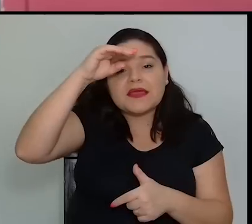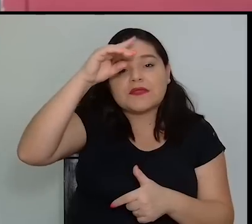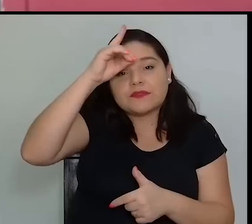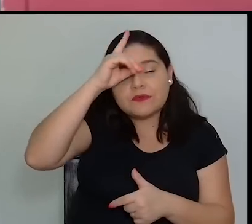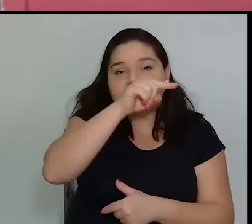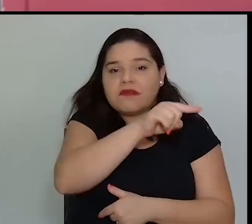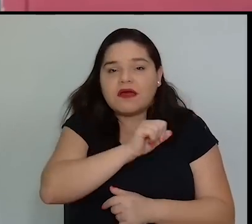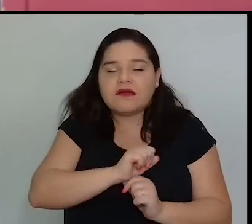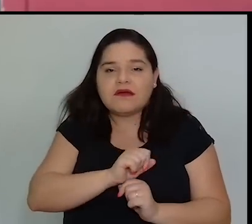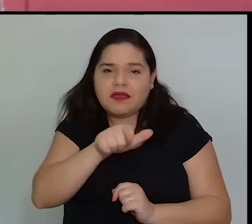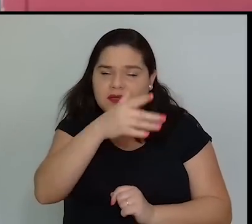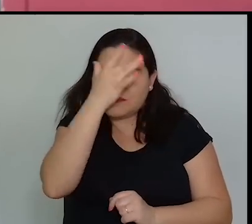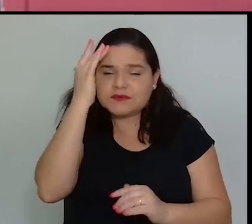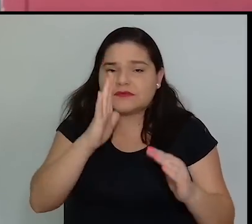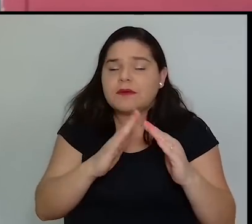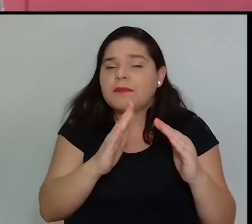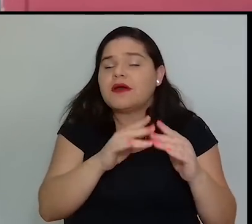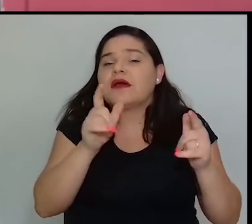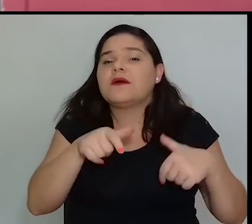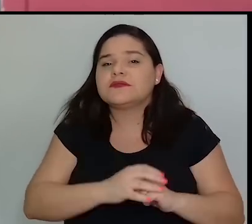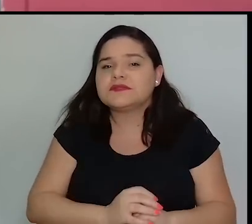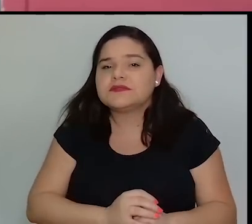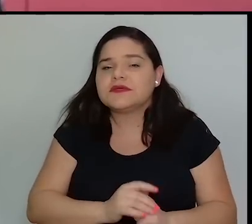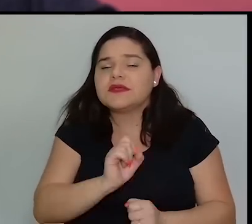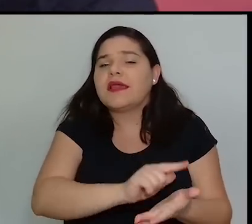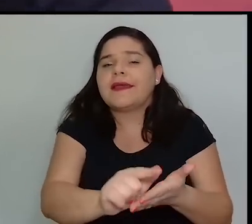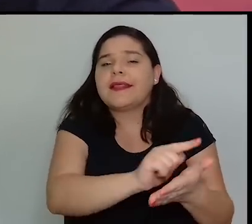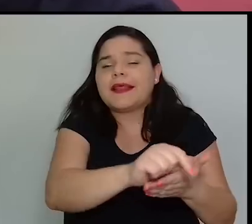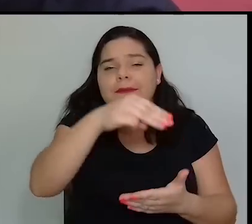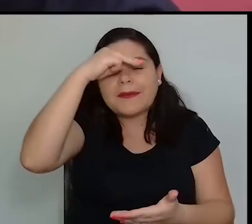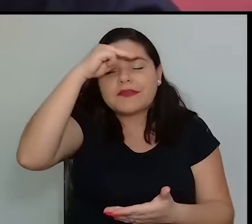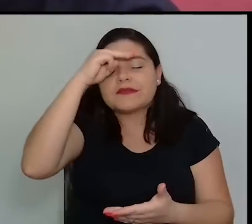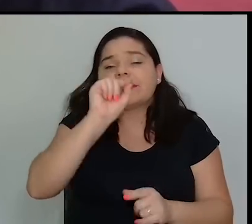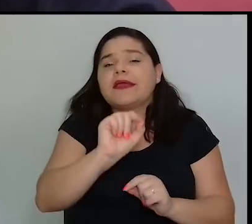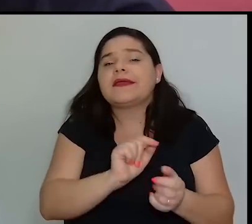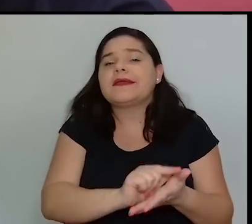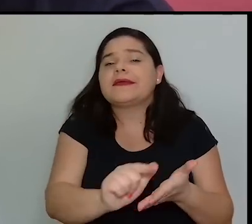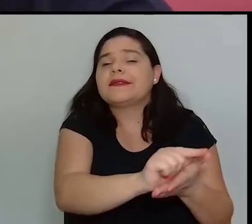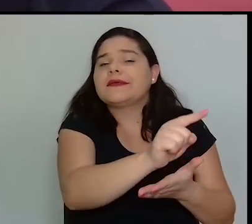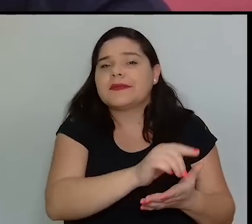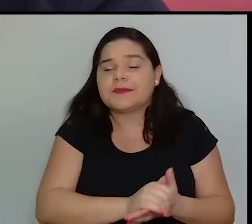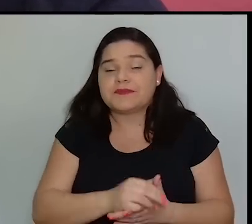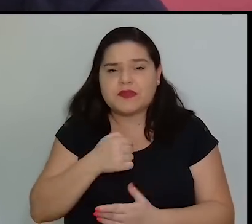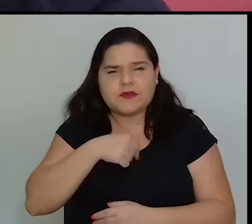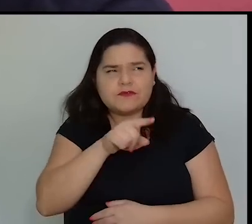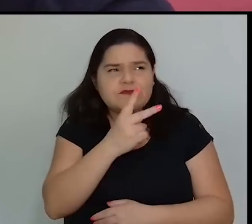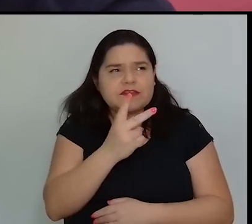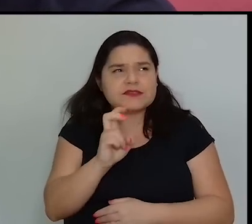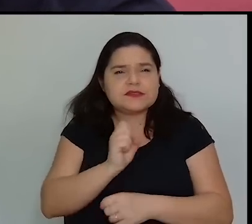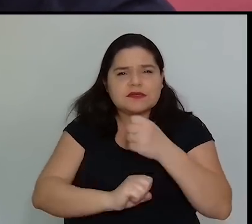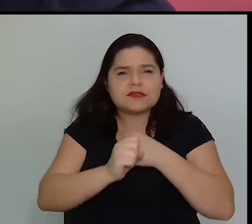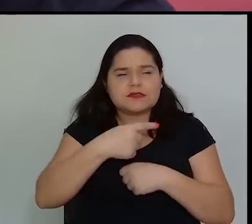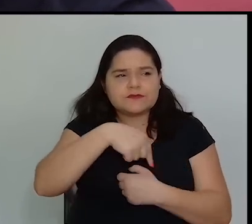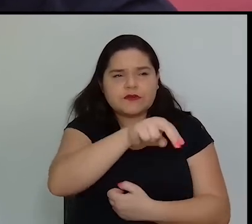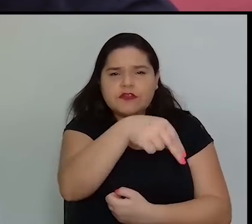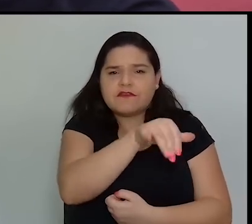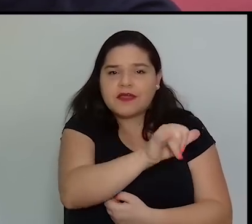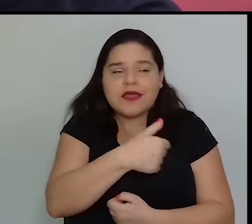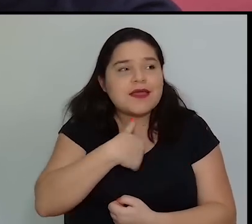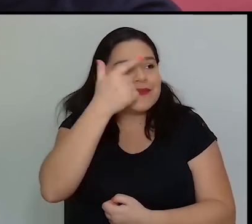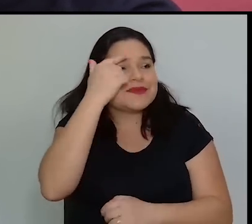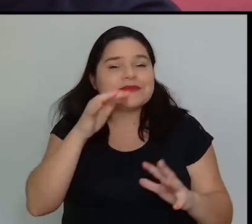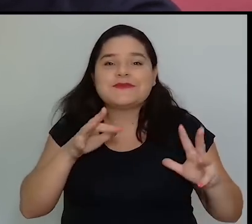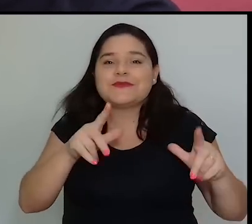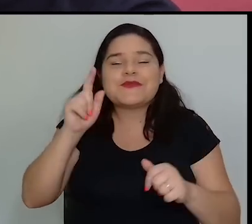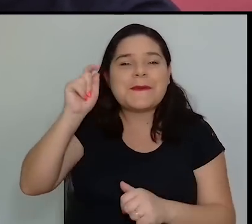o McDonald's as pessoas elas moram aonde eu quando eu comecei pela Nova York a 25 anos atrás eu achava que lá todo mundo era Michael